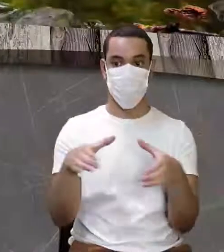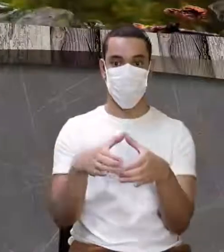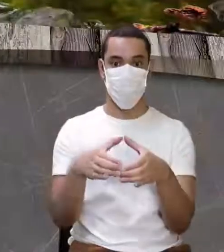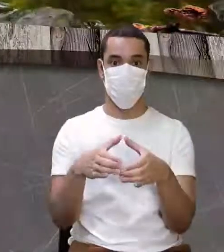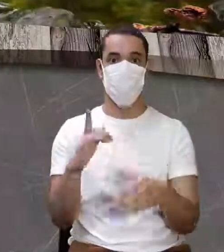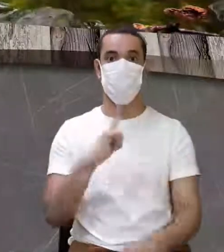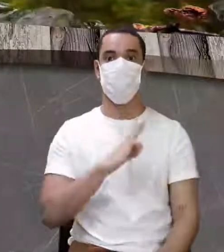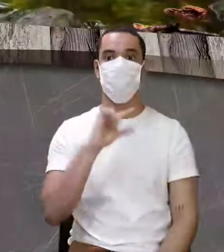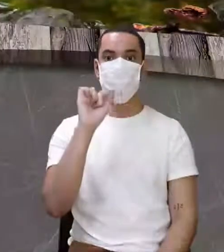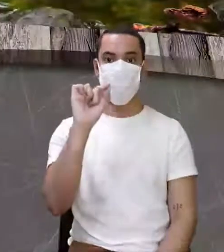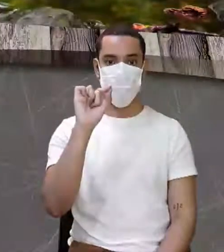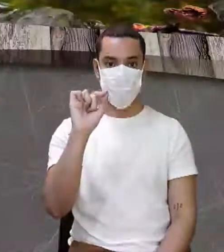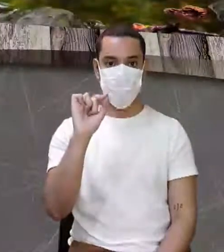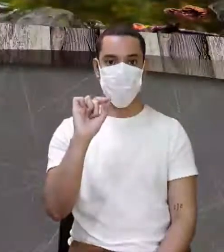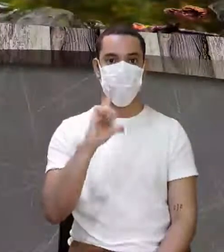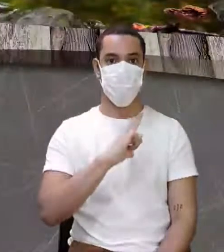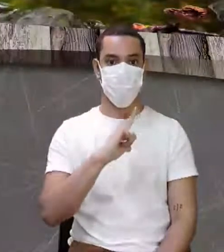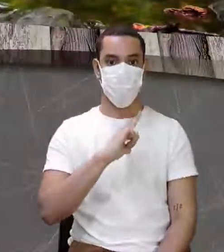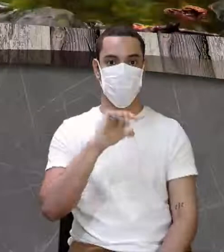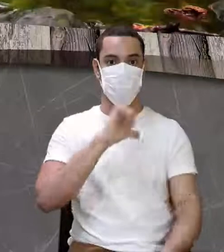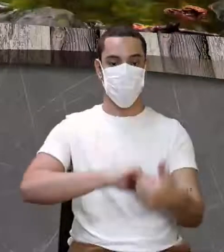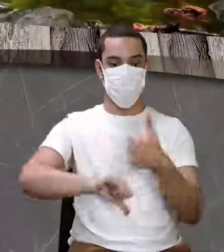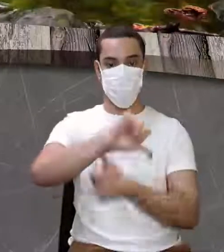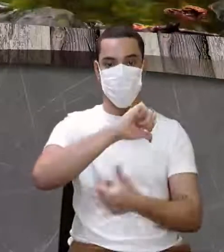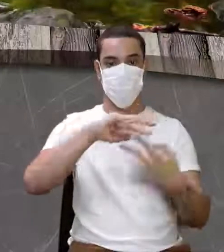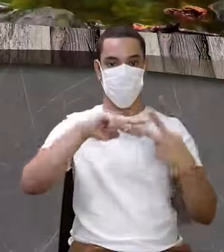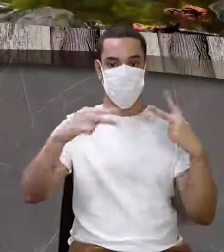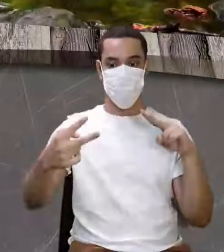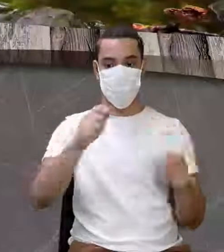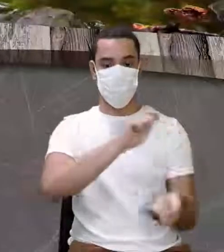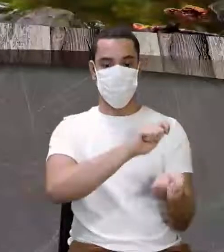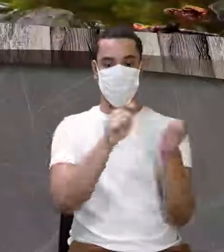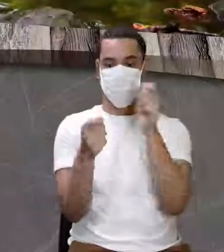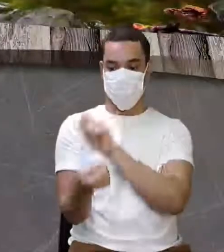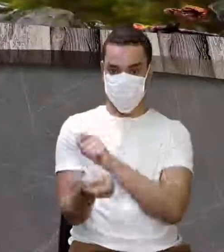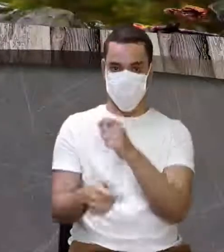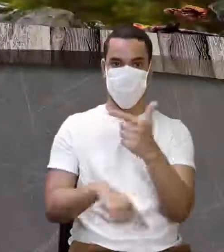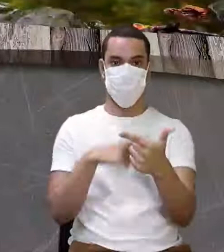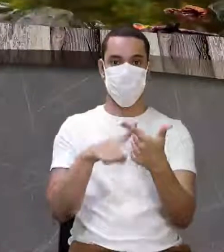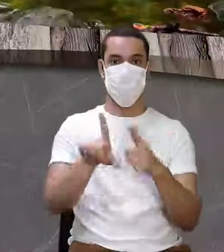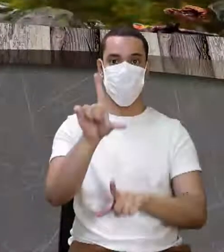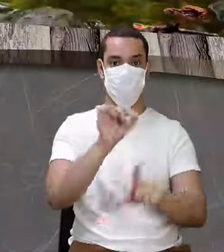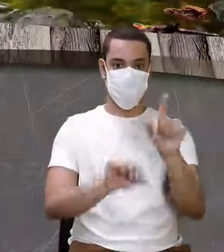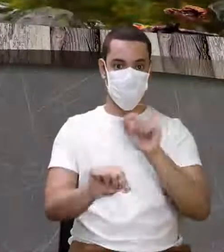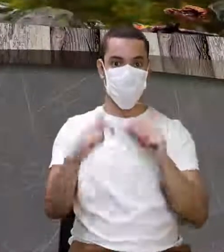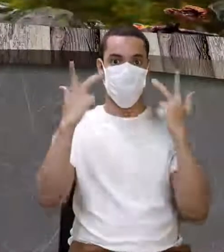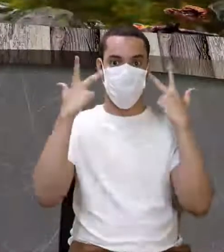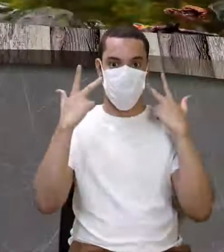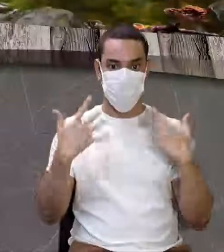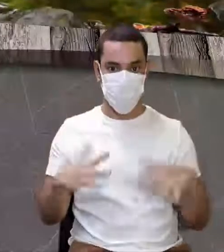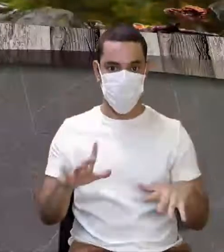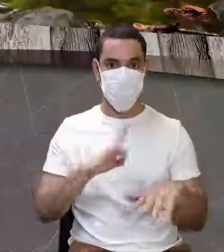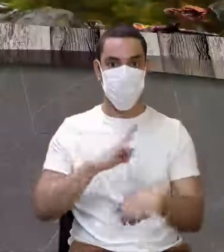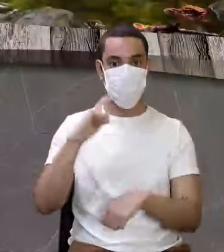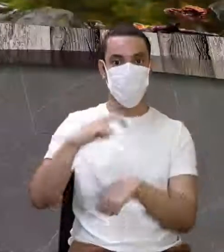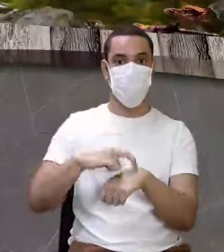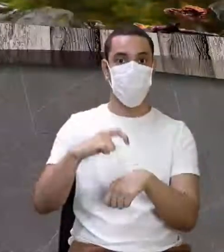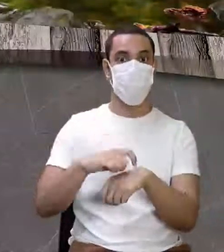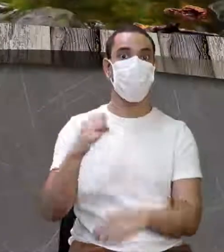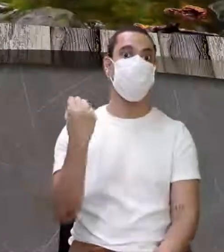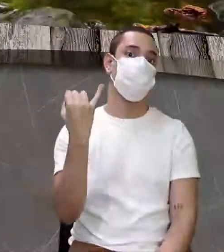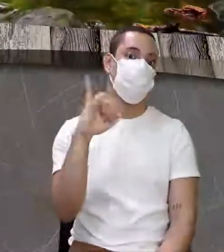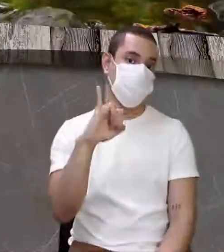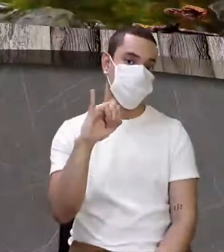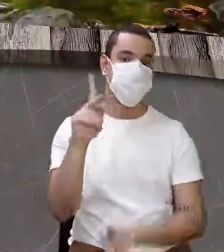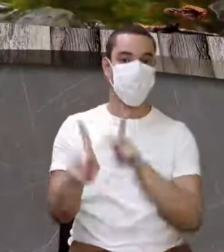você vai ter mutações, a seleção natural, E aí vai chegar um momento que, se